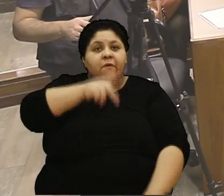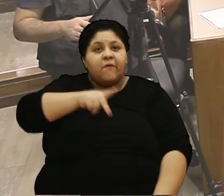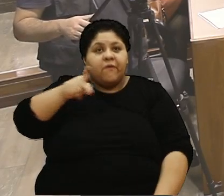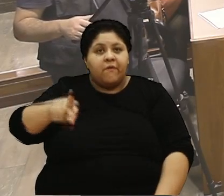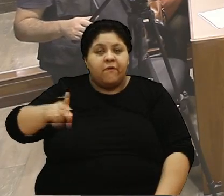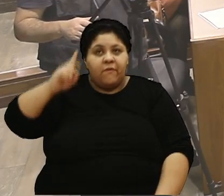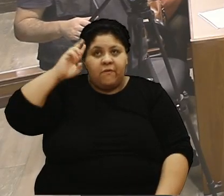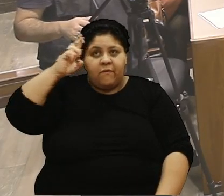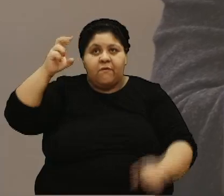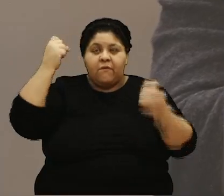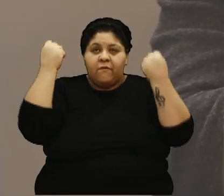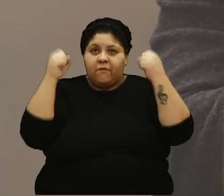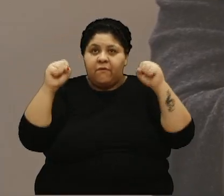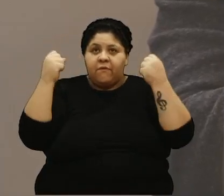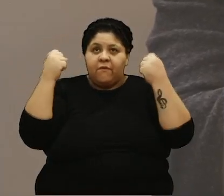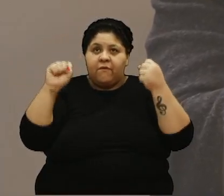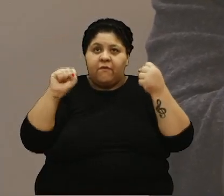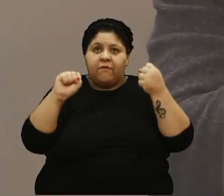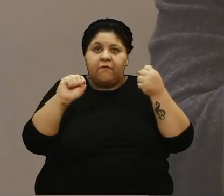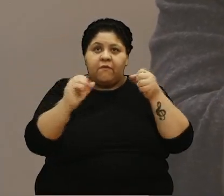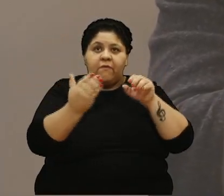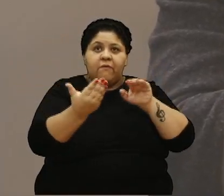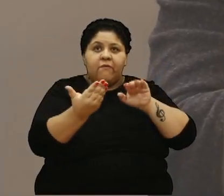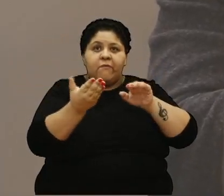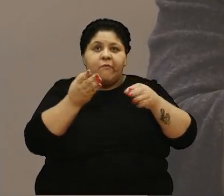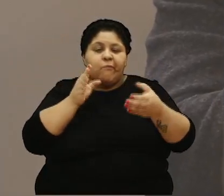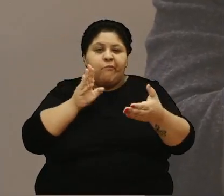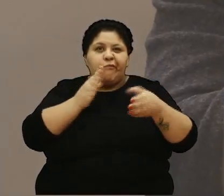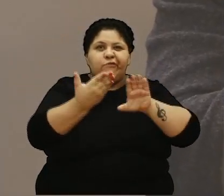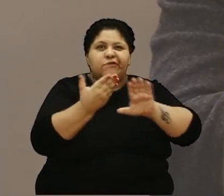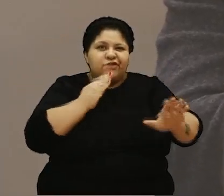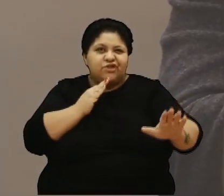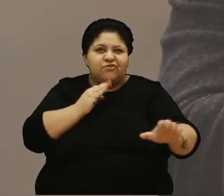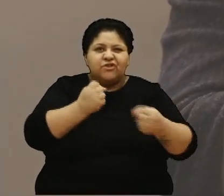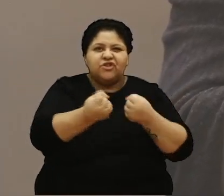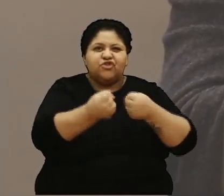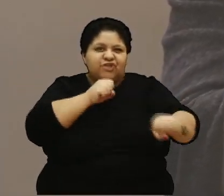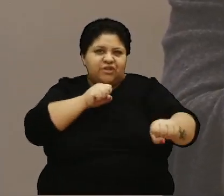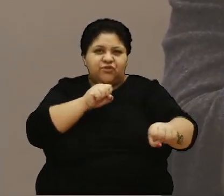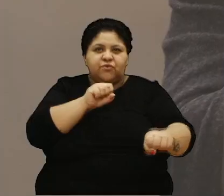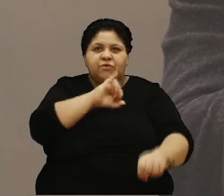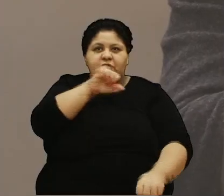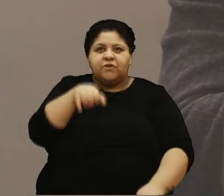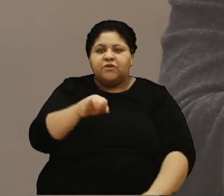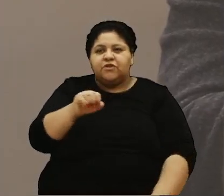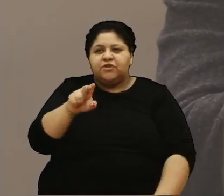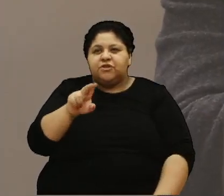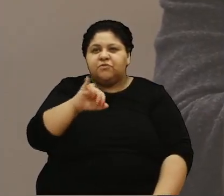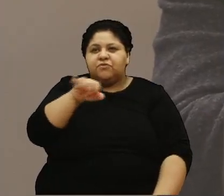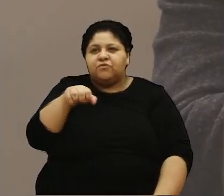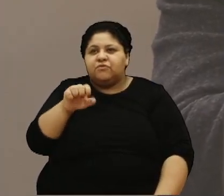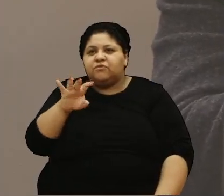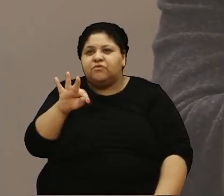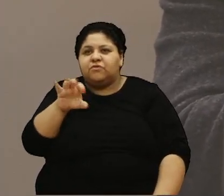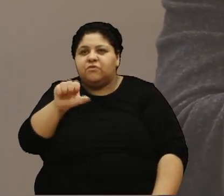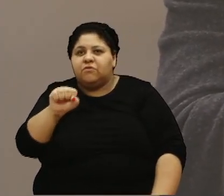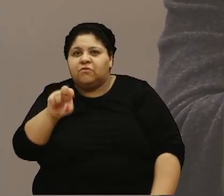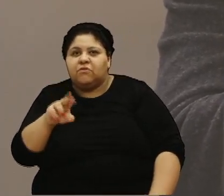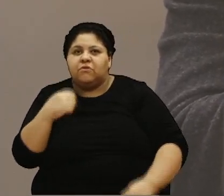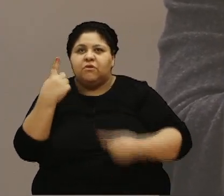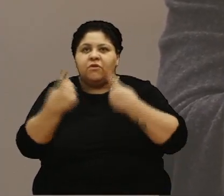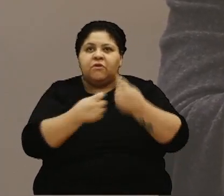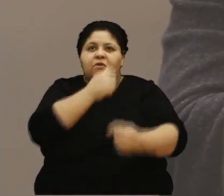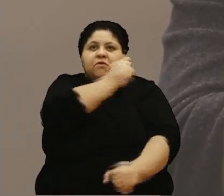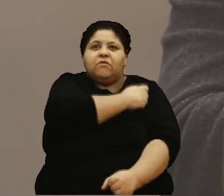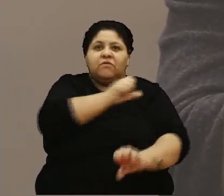da academia Grace Barra, Jiu-Jitsu, e colocando à disposição das nobres colegas mulheres desta casa, né, algumas aulas de